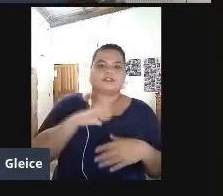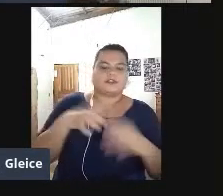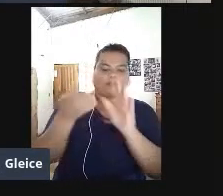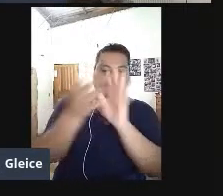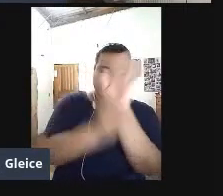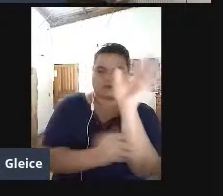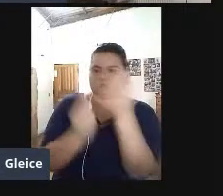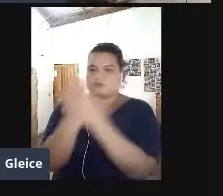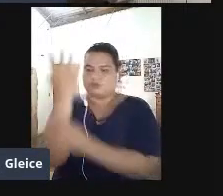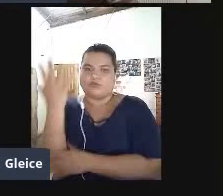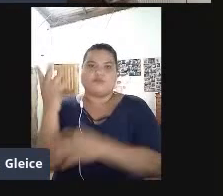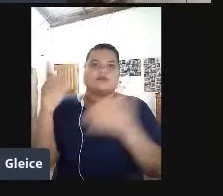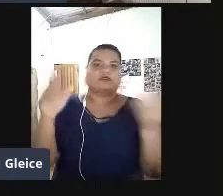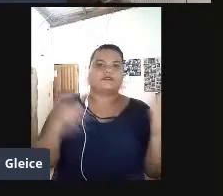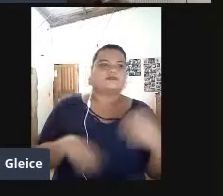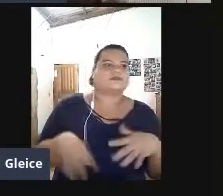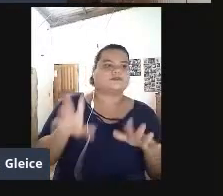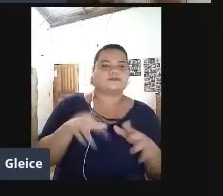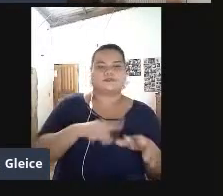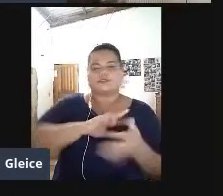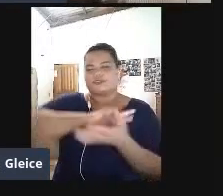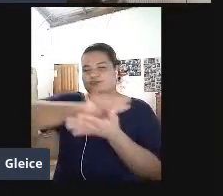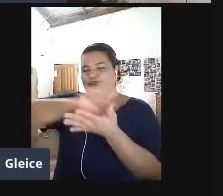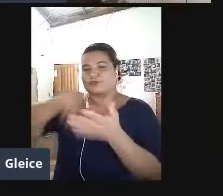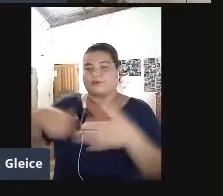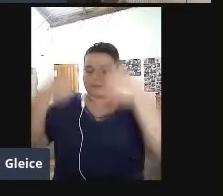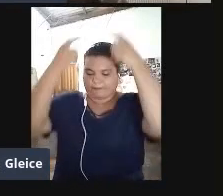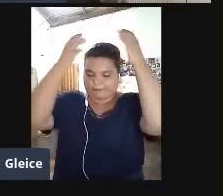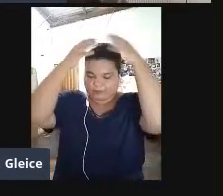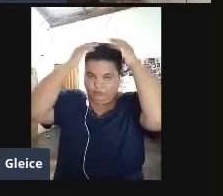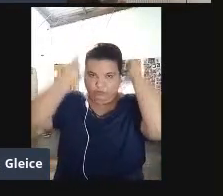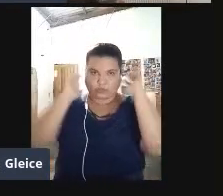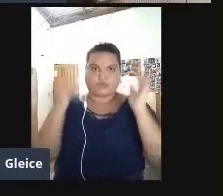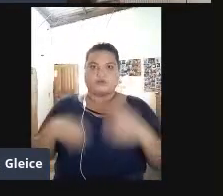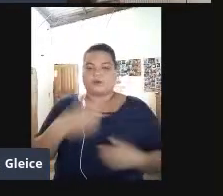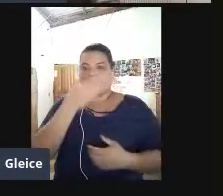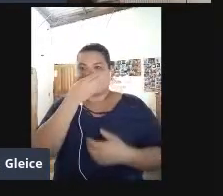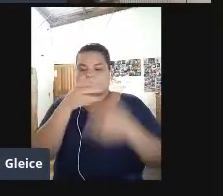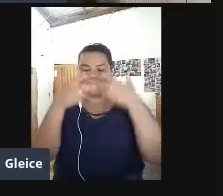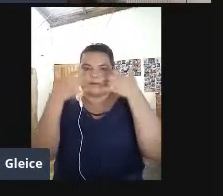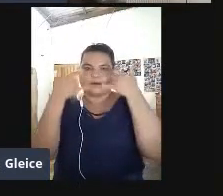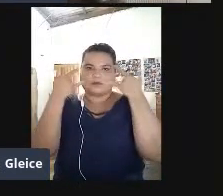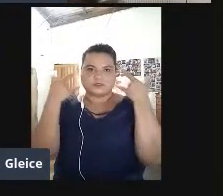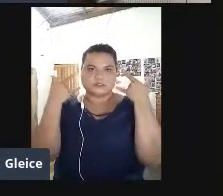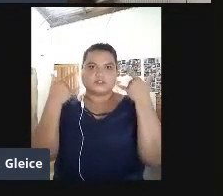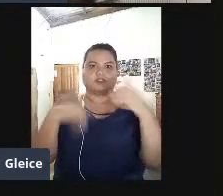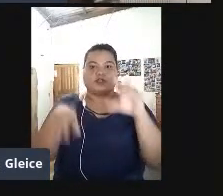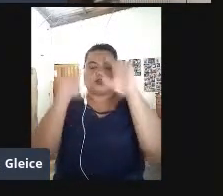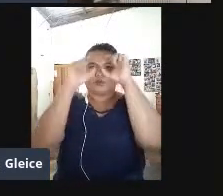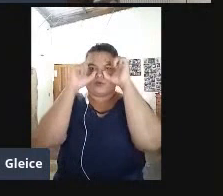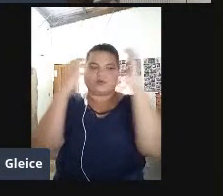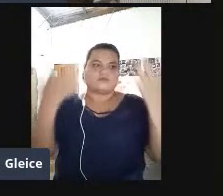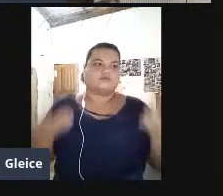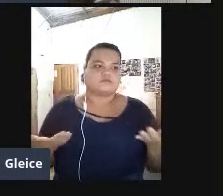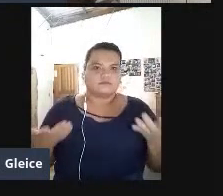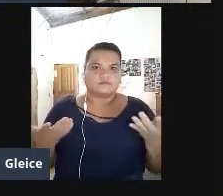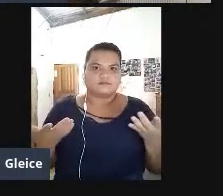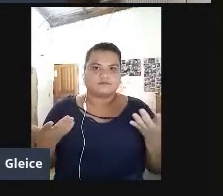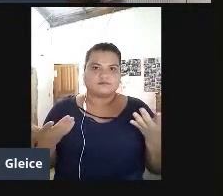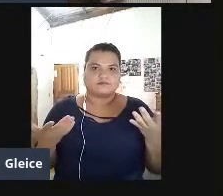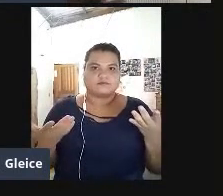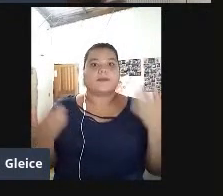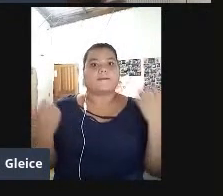luva estéreo, proté, touca, máscara, óculos, face shield. E aí a gente lançou mão de doações